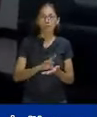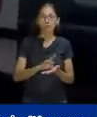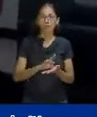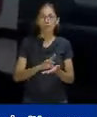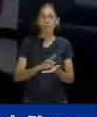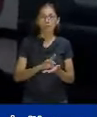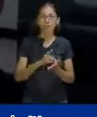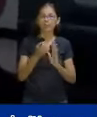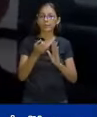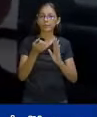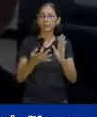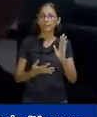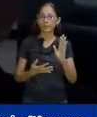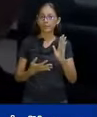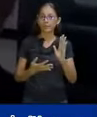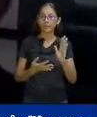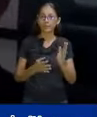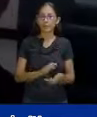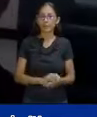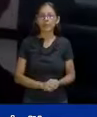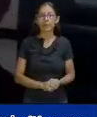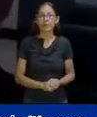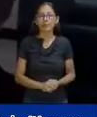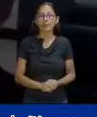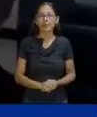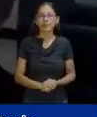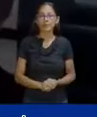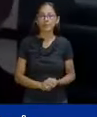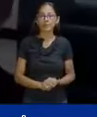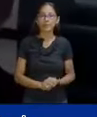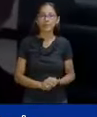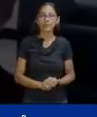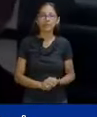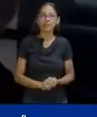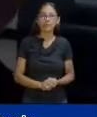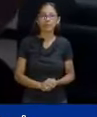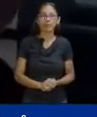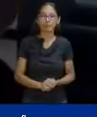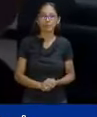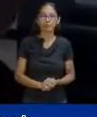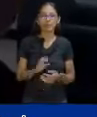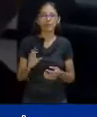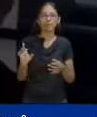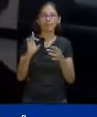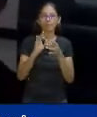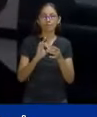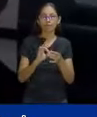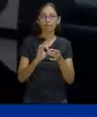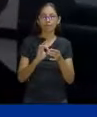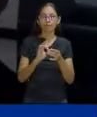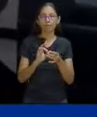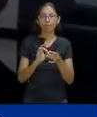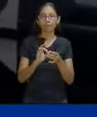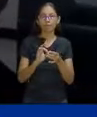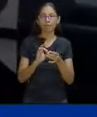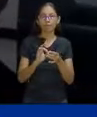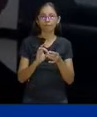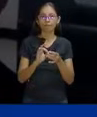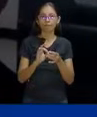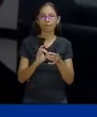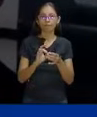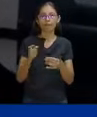passou-se a admitir uma mitigação a esse princípio de livre convencimento motivado, vinculando os juízes que